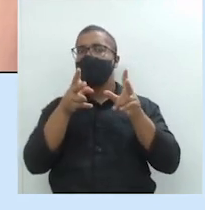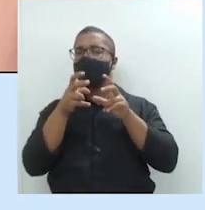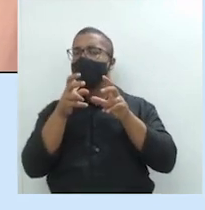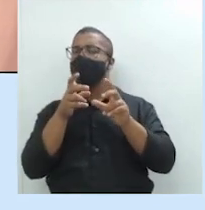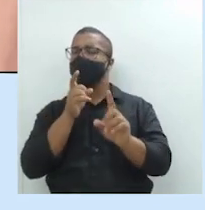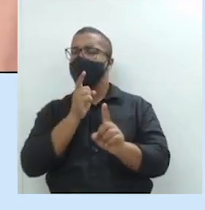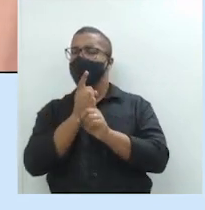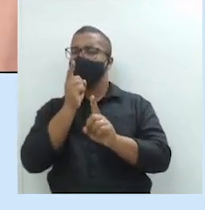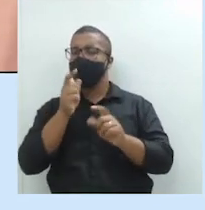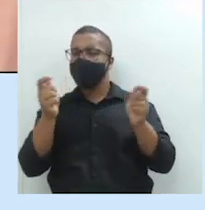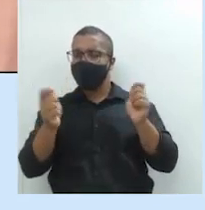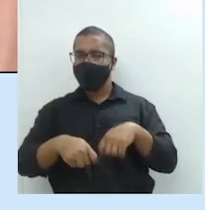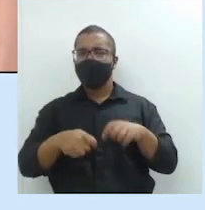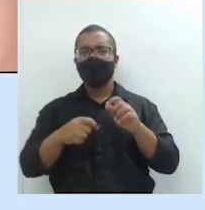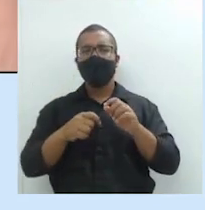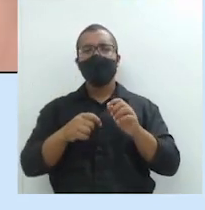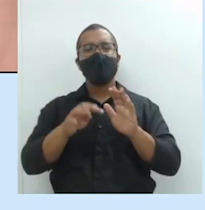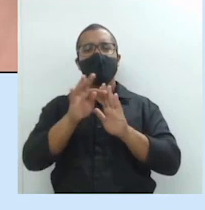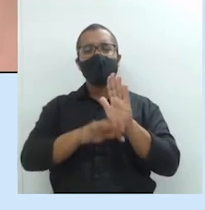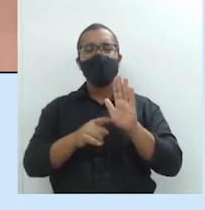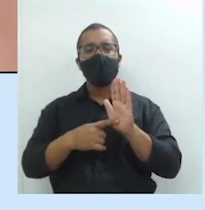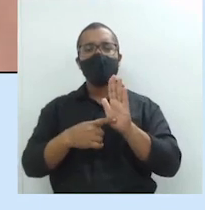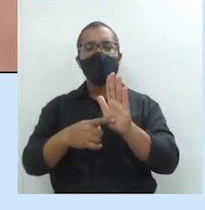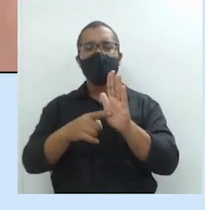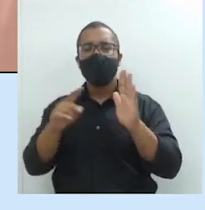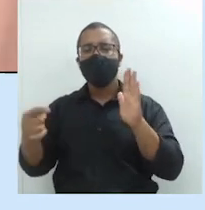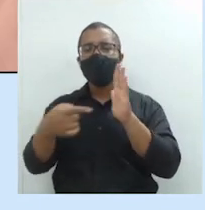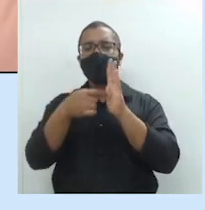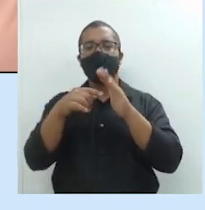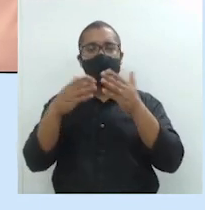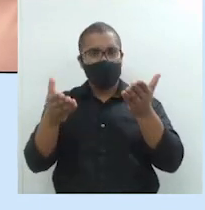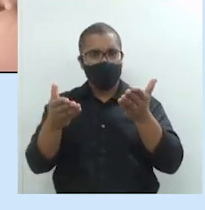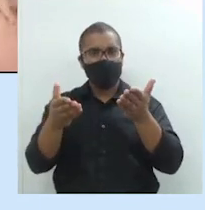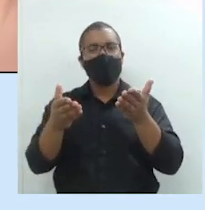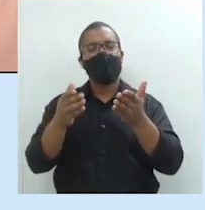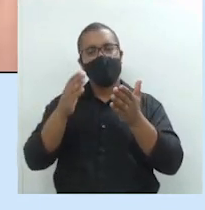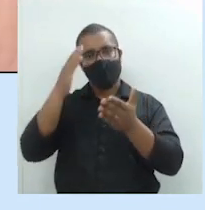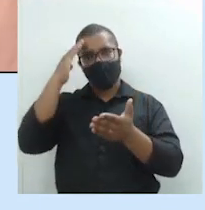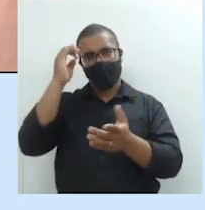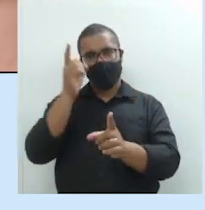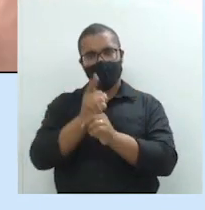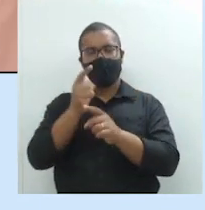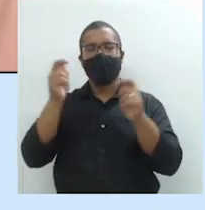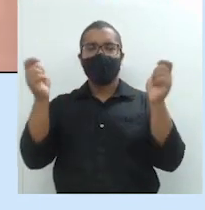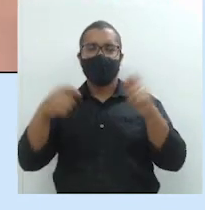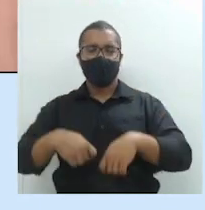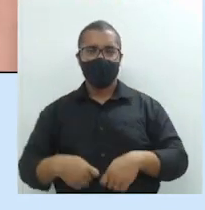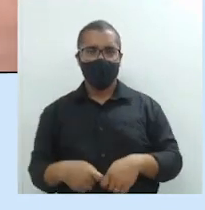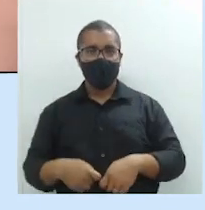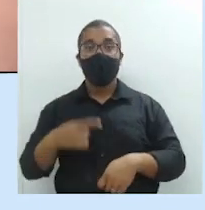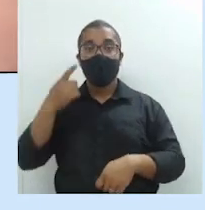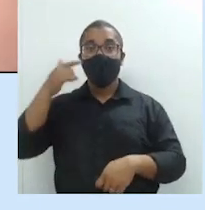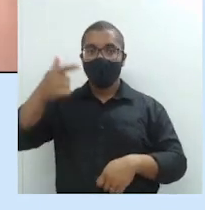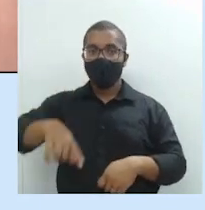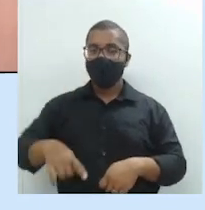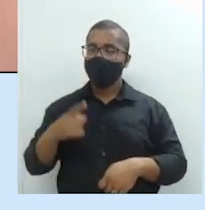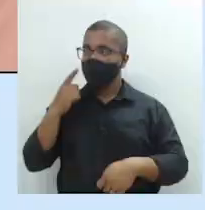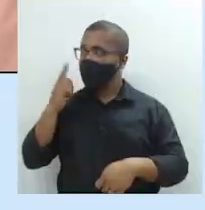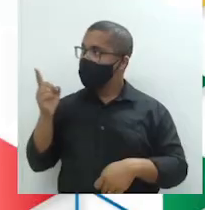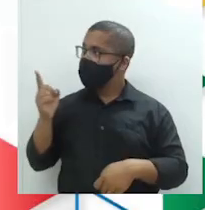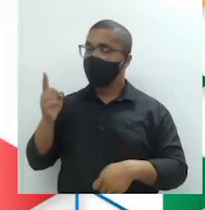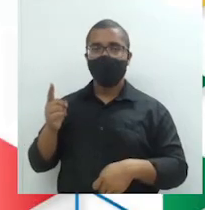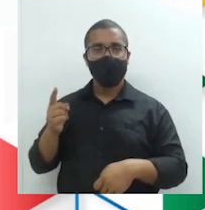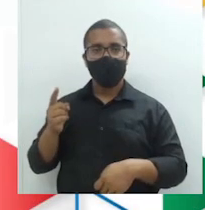A intencionalidade textual. Grave bem aqui. Aqui eu tenho mais um. Olhem para a